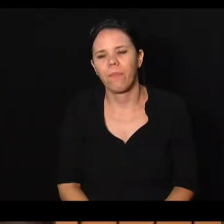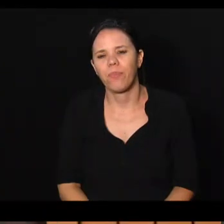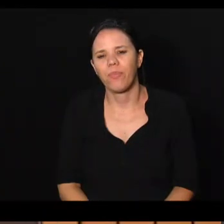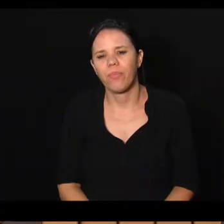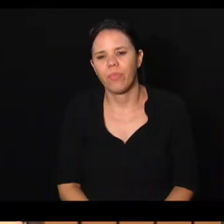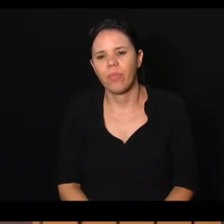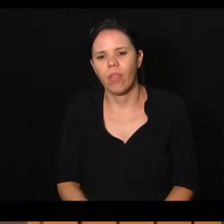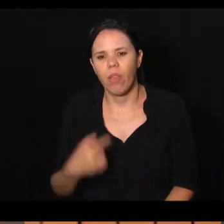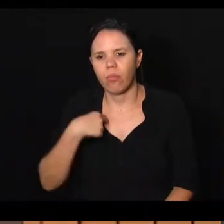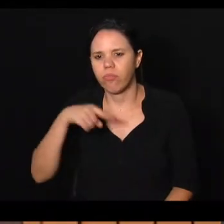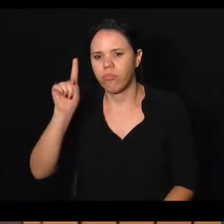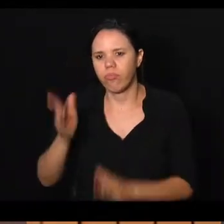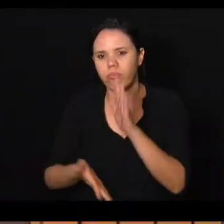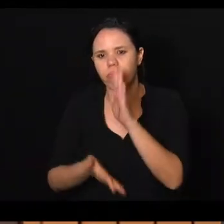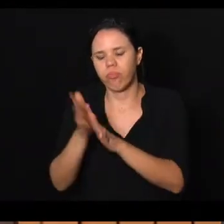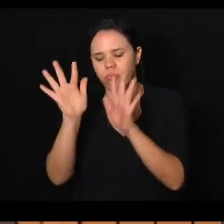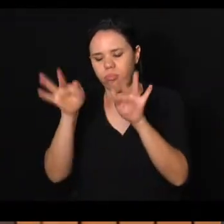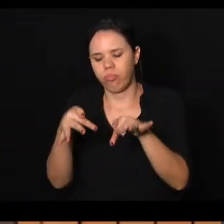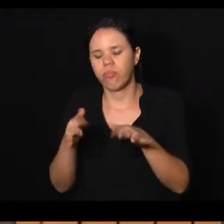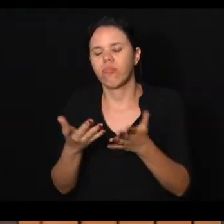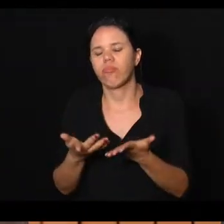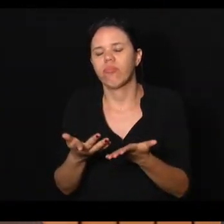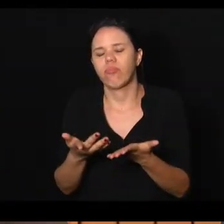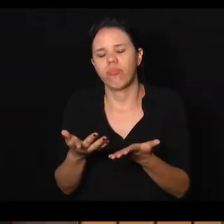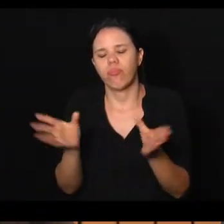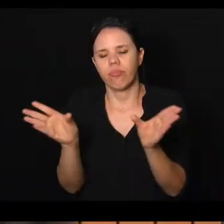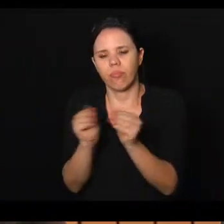Eu estou indo para o final da minha fala.